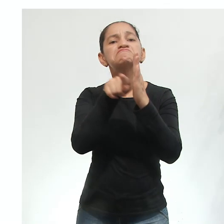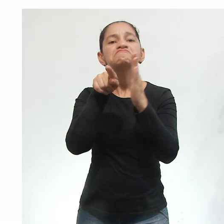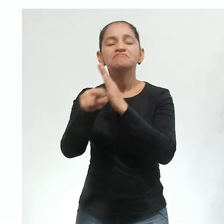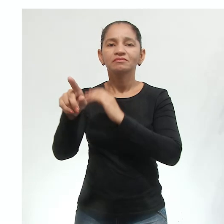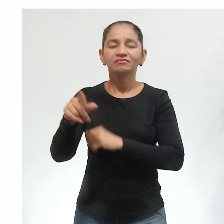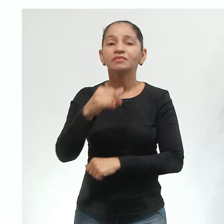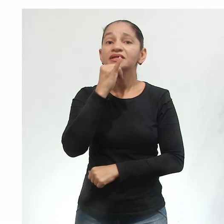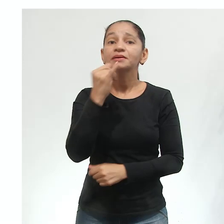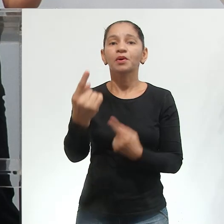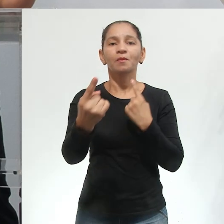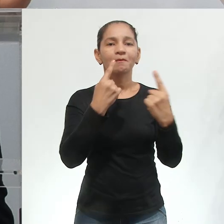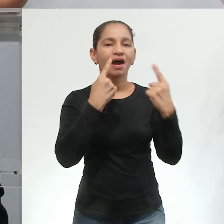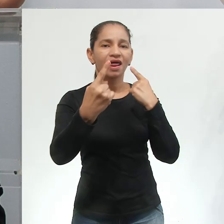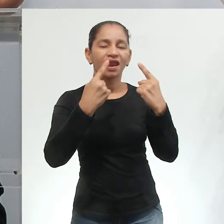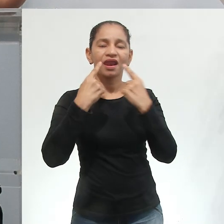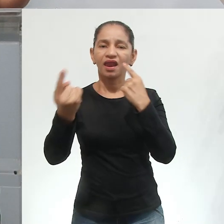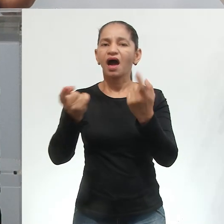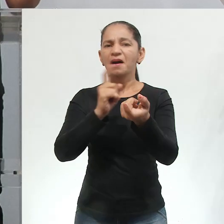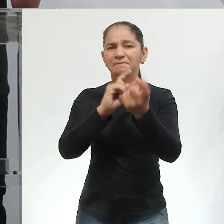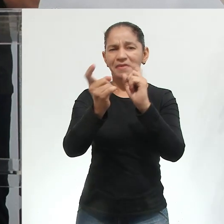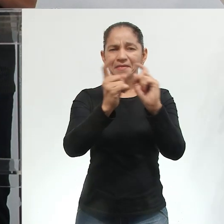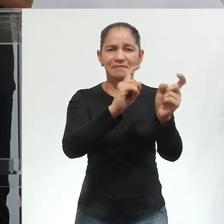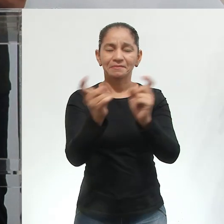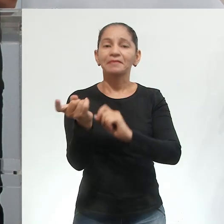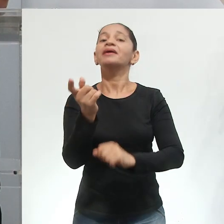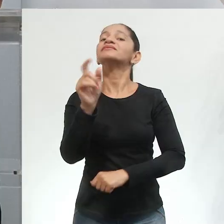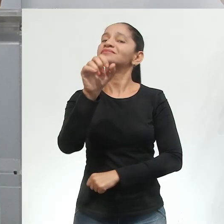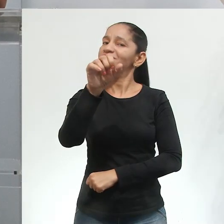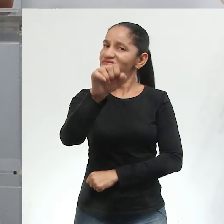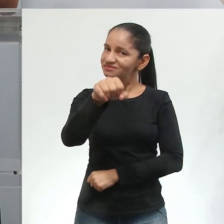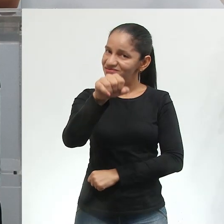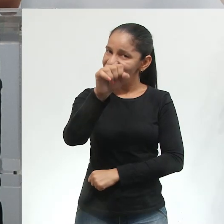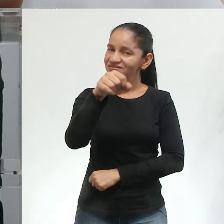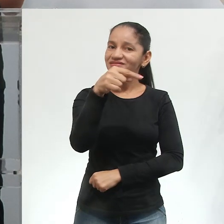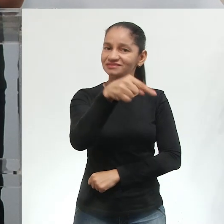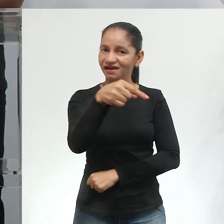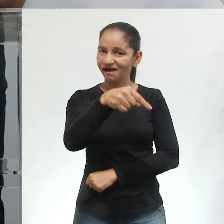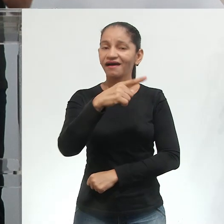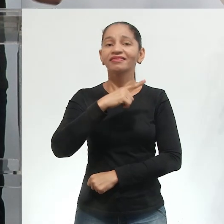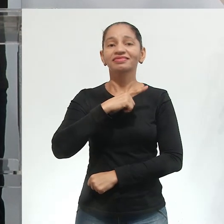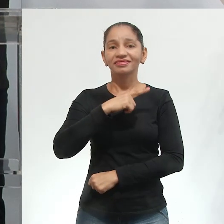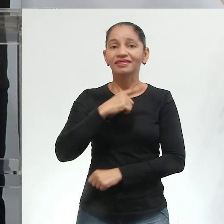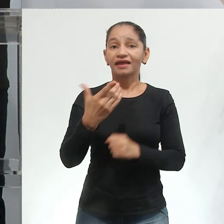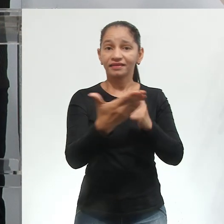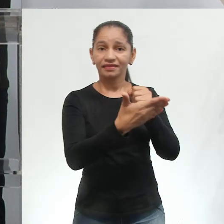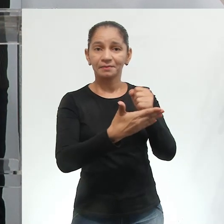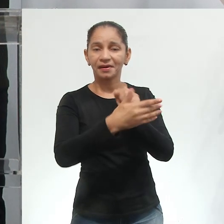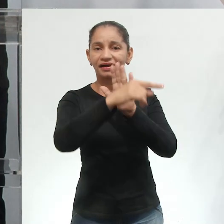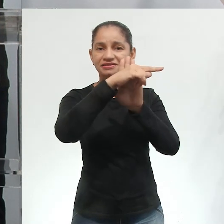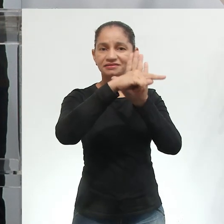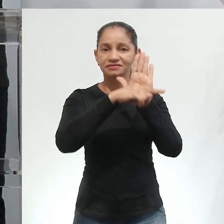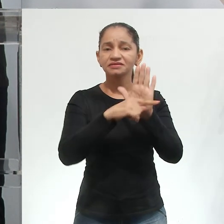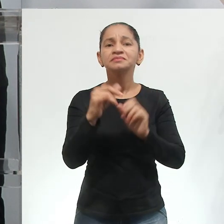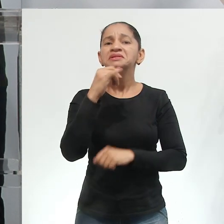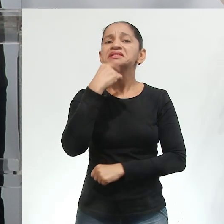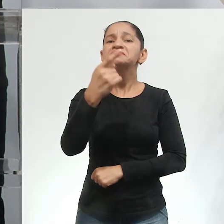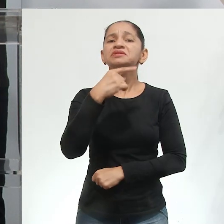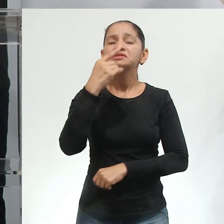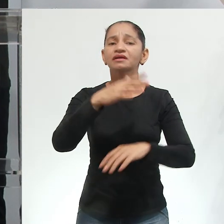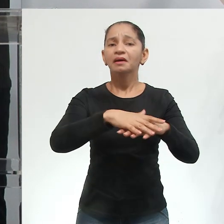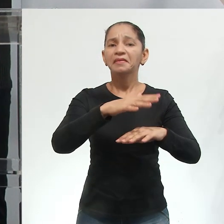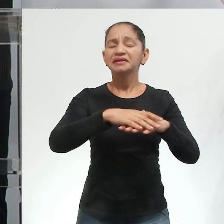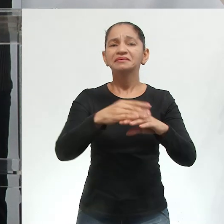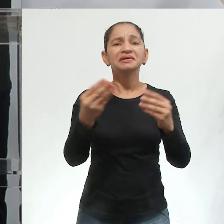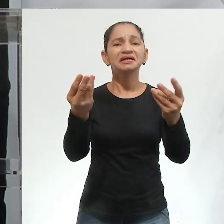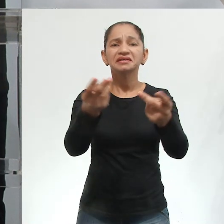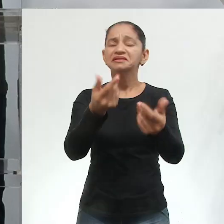questionamento e diálogo na sala de aula. Então, nós estamos falando que lá na BNCC, não adianta uma matemática que está